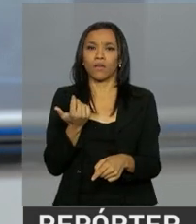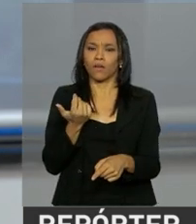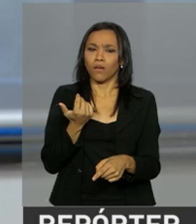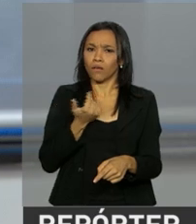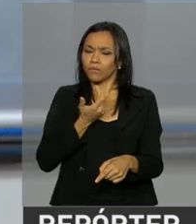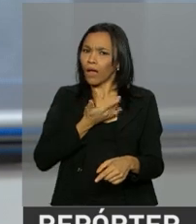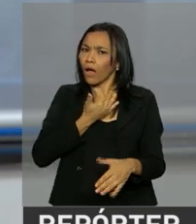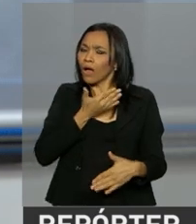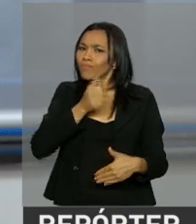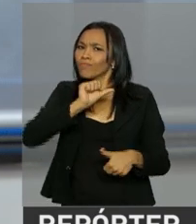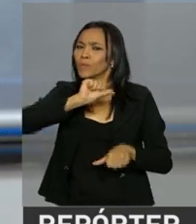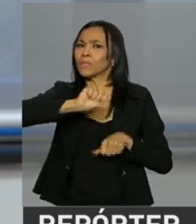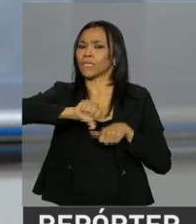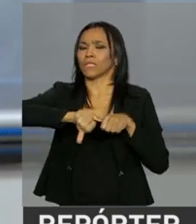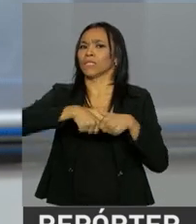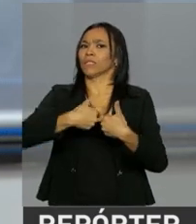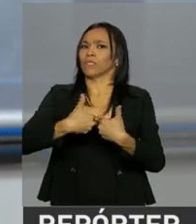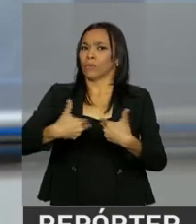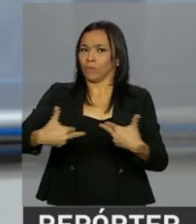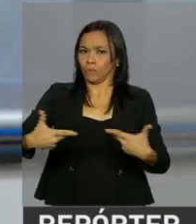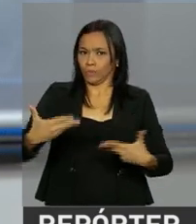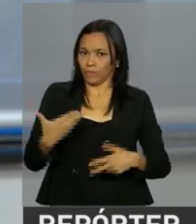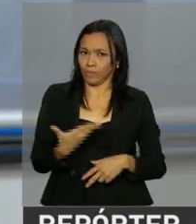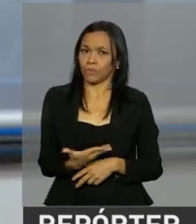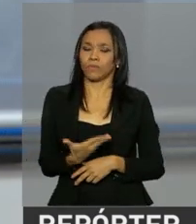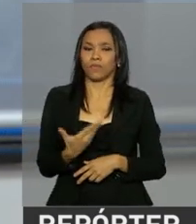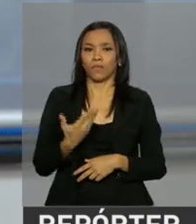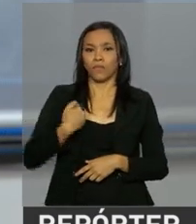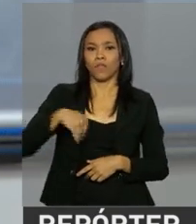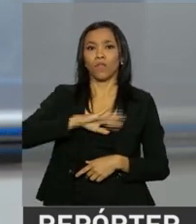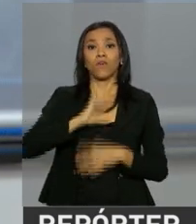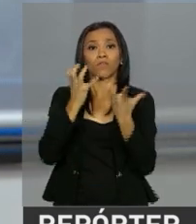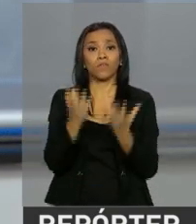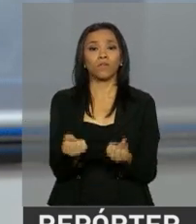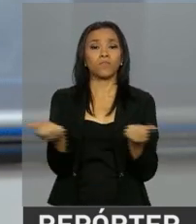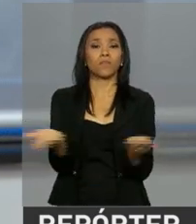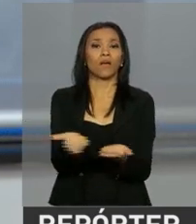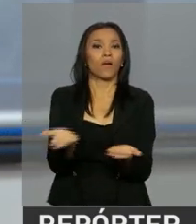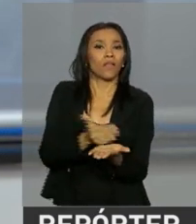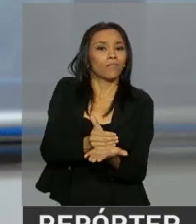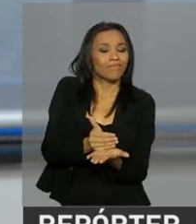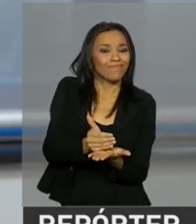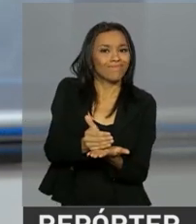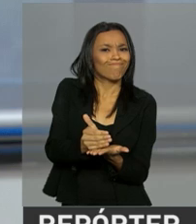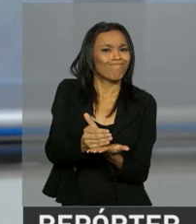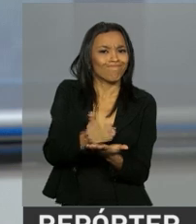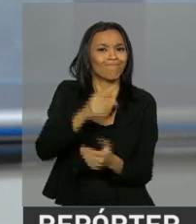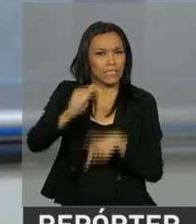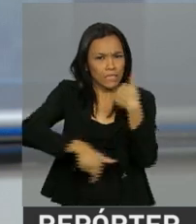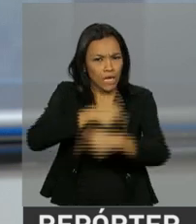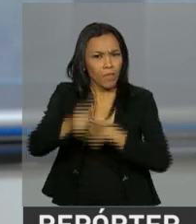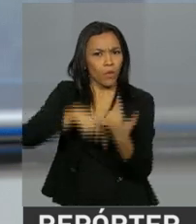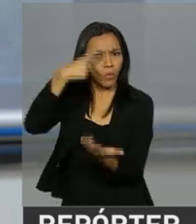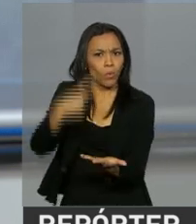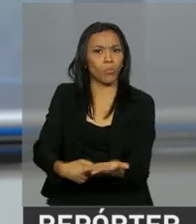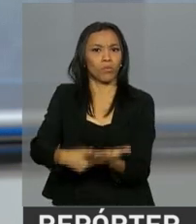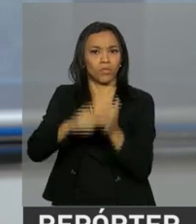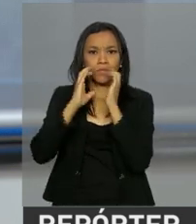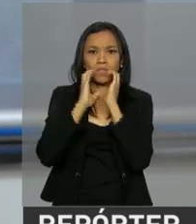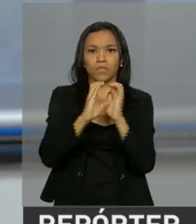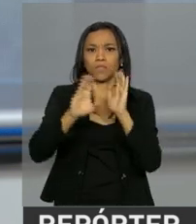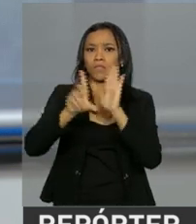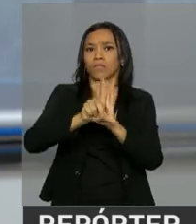de mudança, que nós agora vamos trabalhar com responsabilidade fiscal. Nós